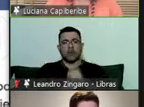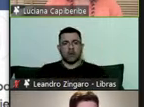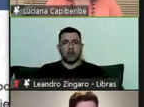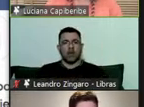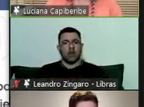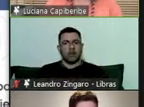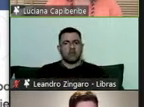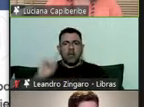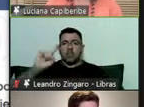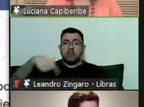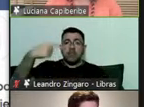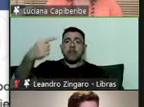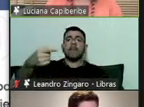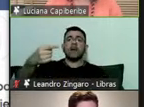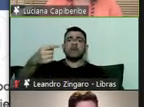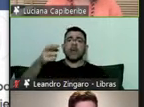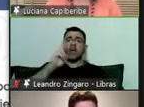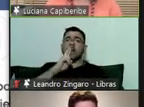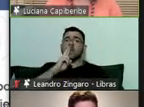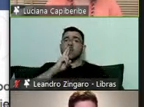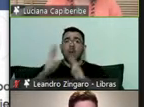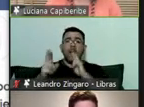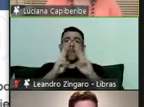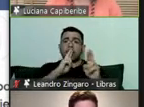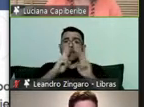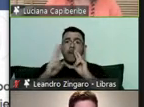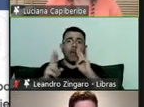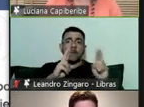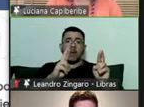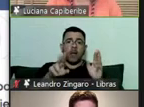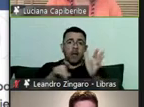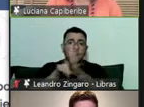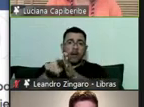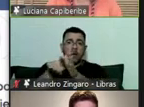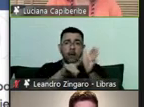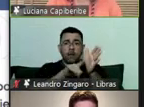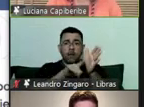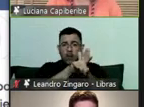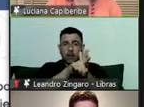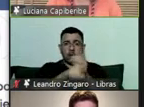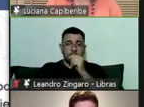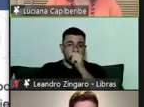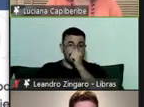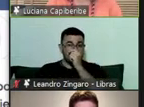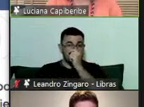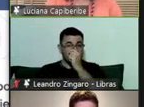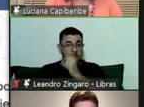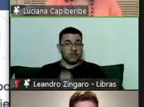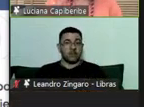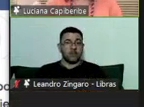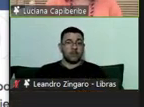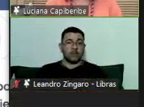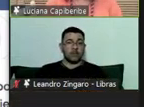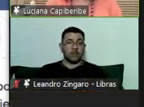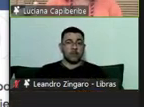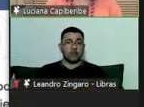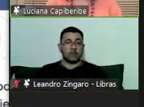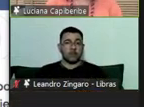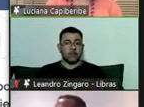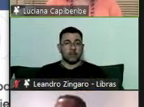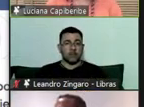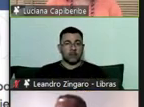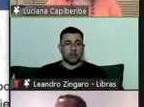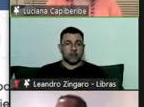eh coloca eh vai poder colocar os question dos participantes até para não quebrar